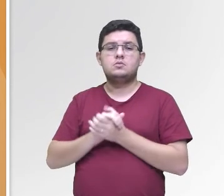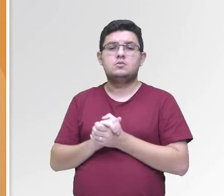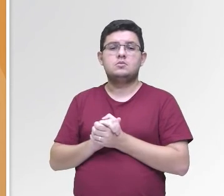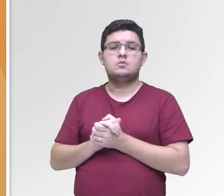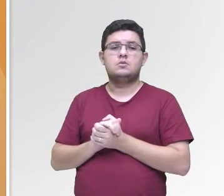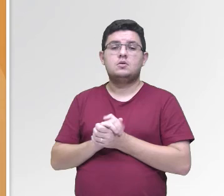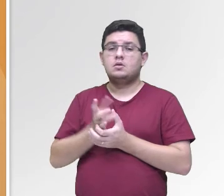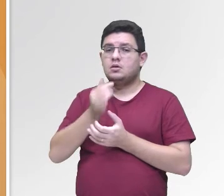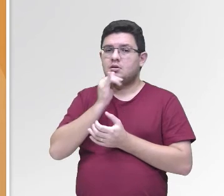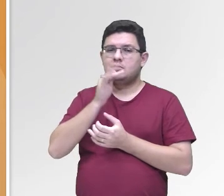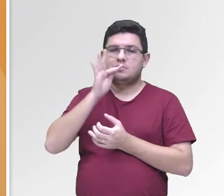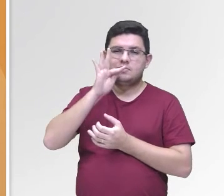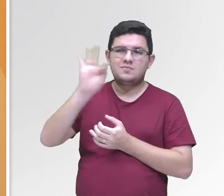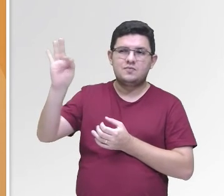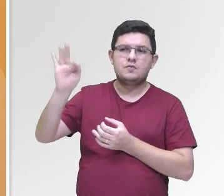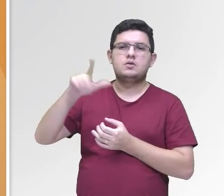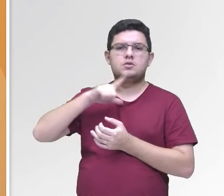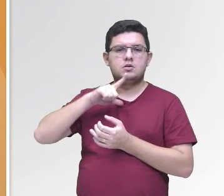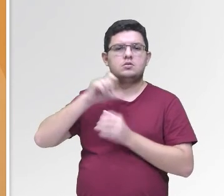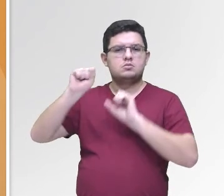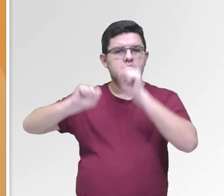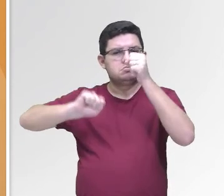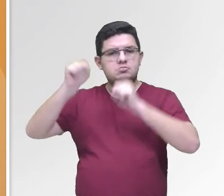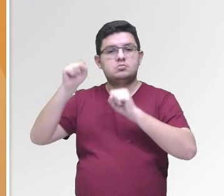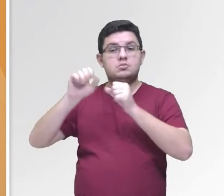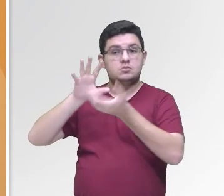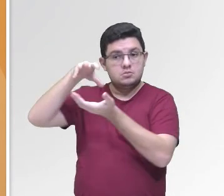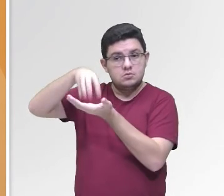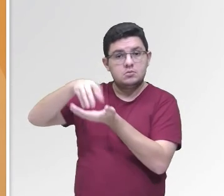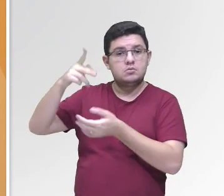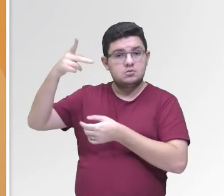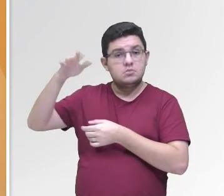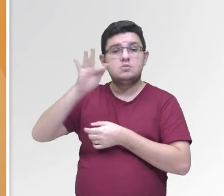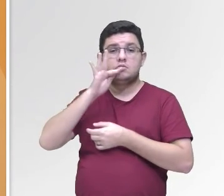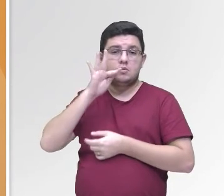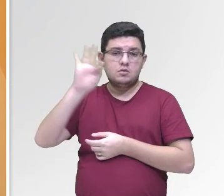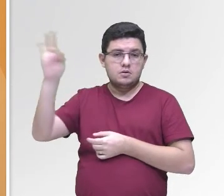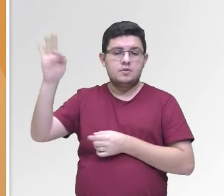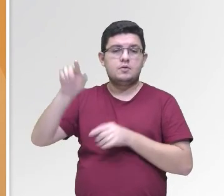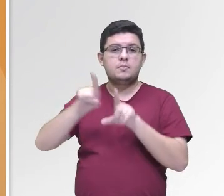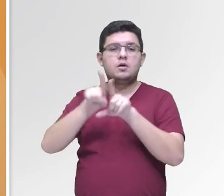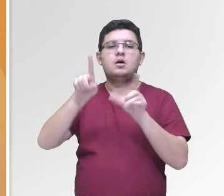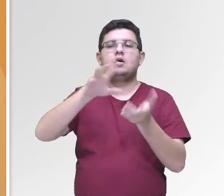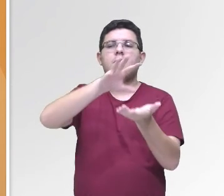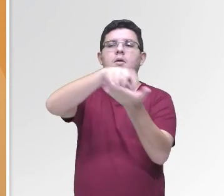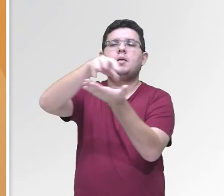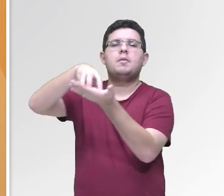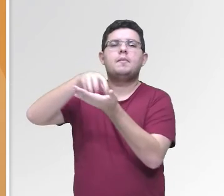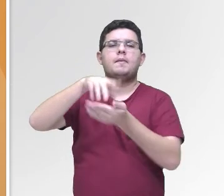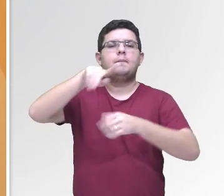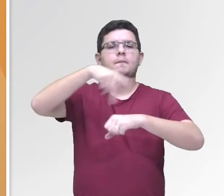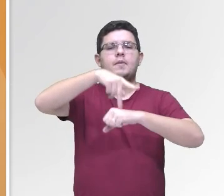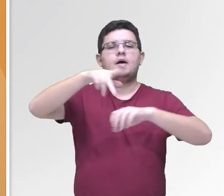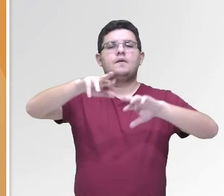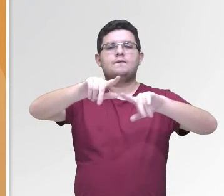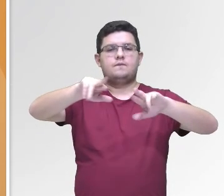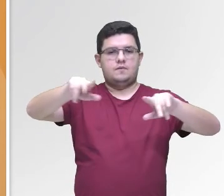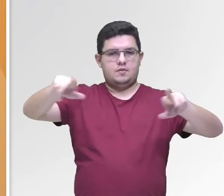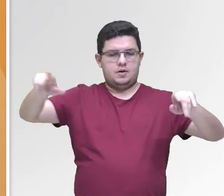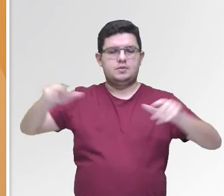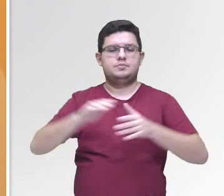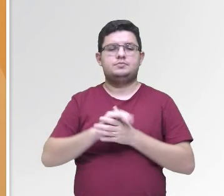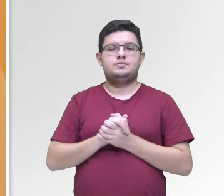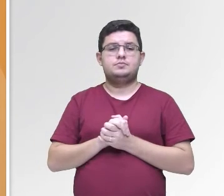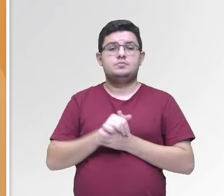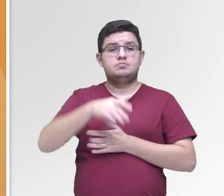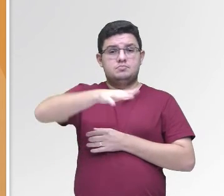multinacional francesa. Então, a sua matriz, né, a sua empresa padrão se localiza na França e as